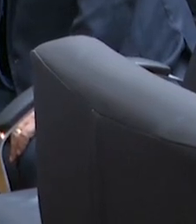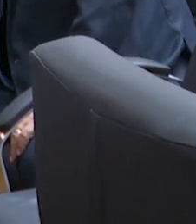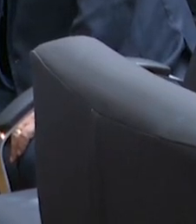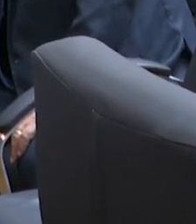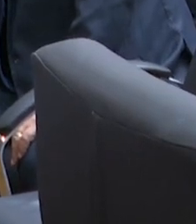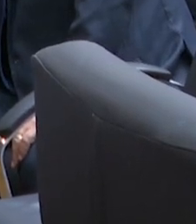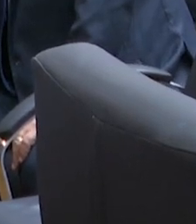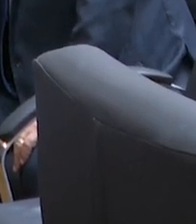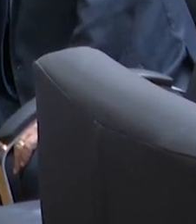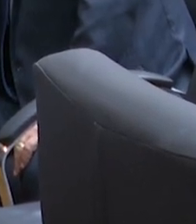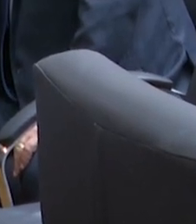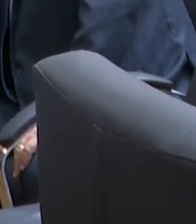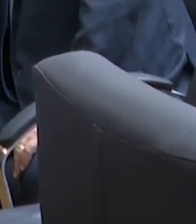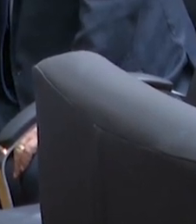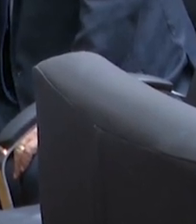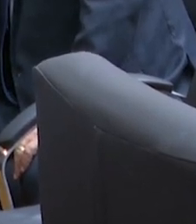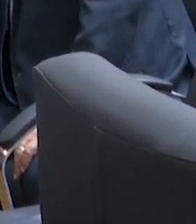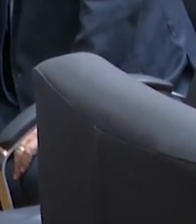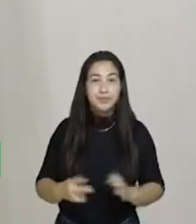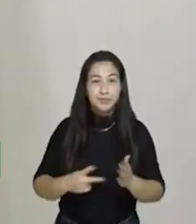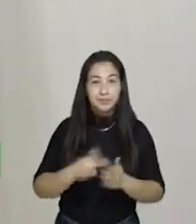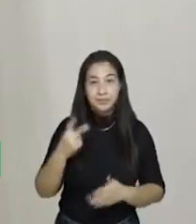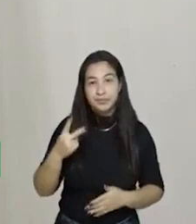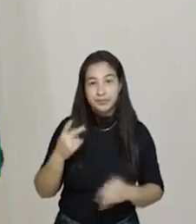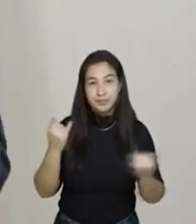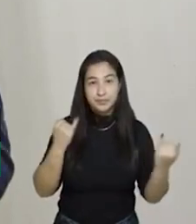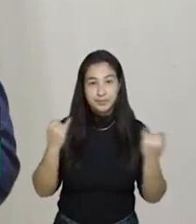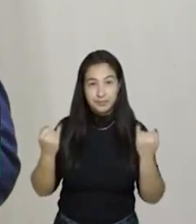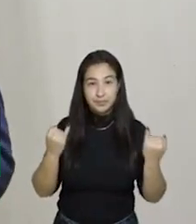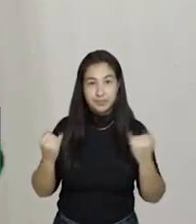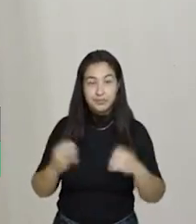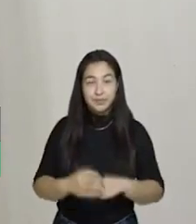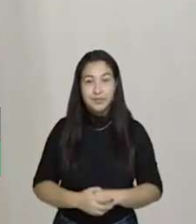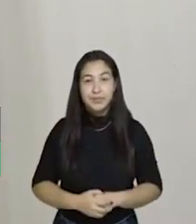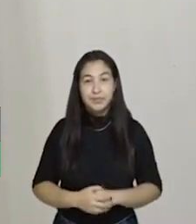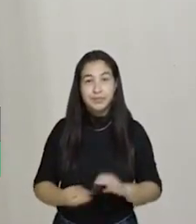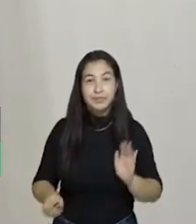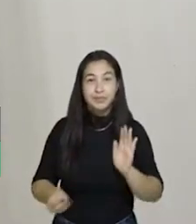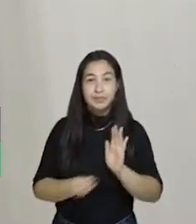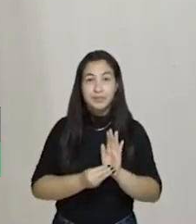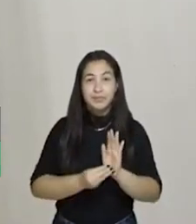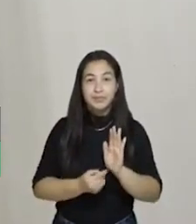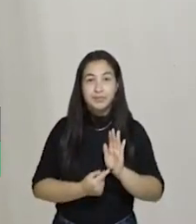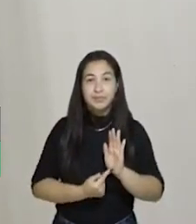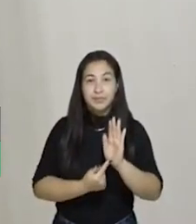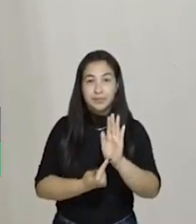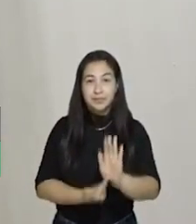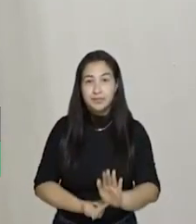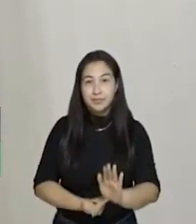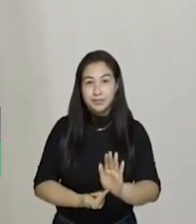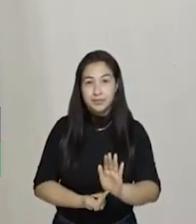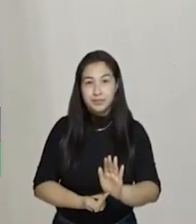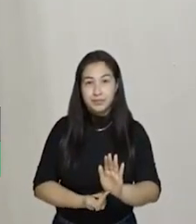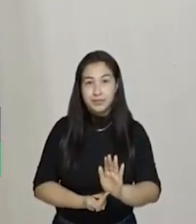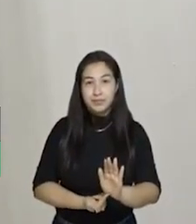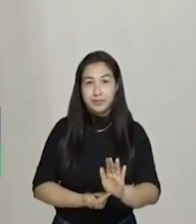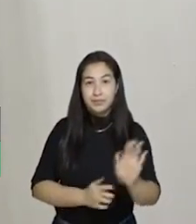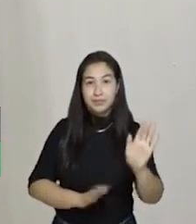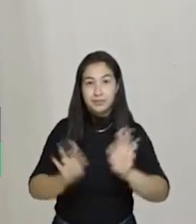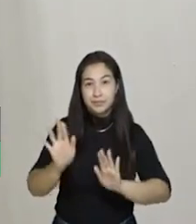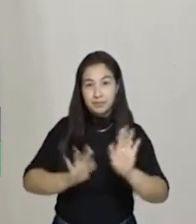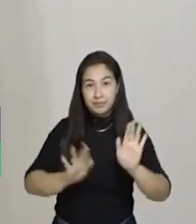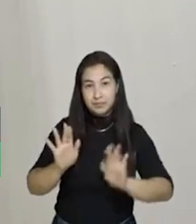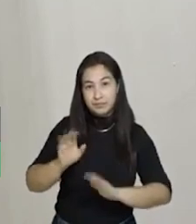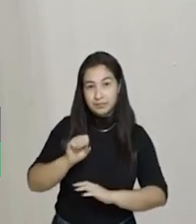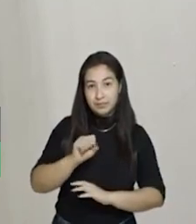aquisição de uniformes para presidiários nós inserimos uma indicação sobre uma dispensa de licitação da SAP